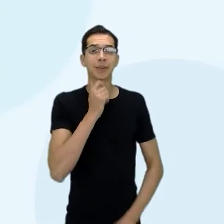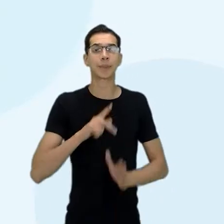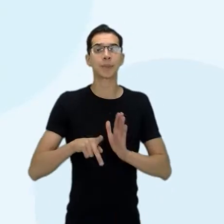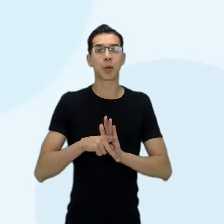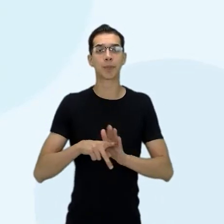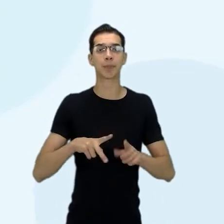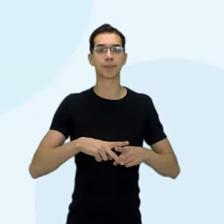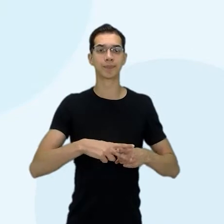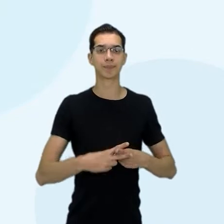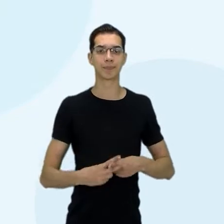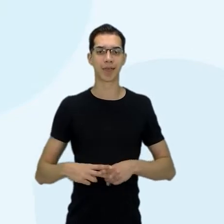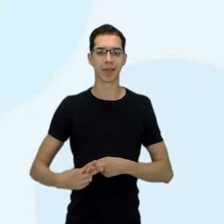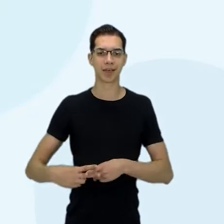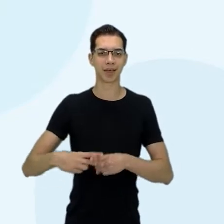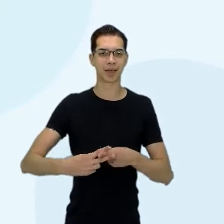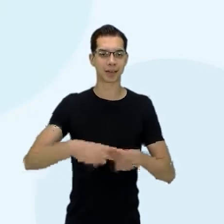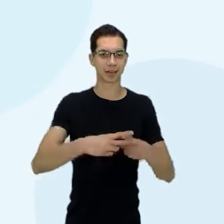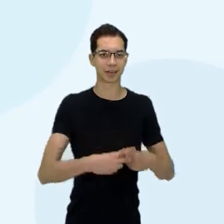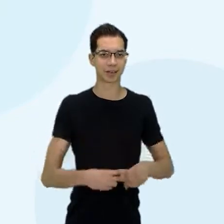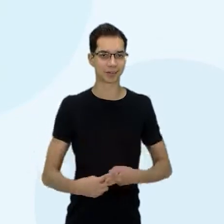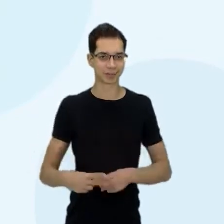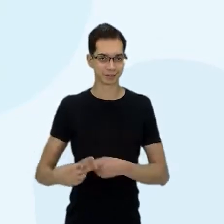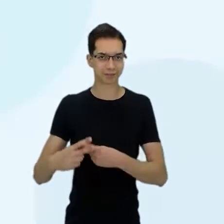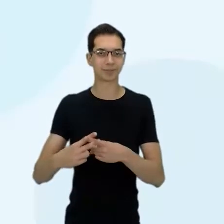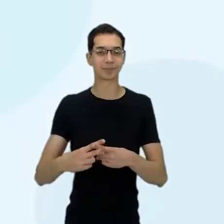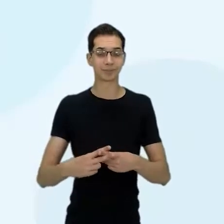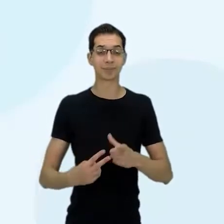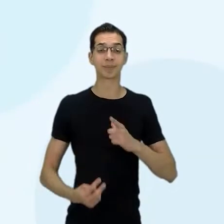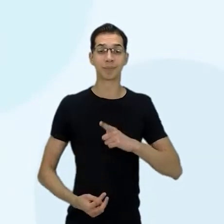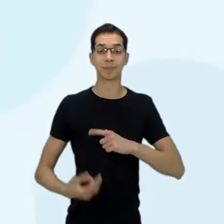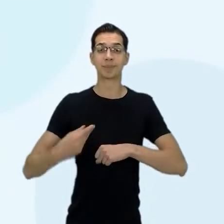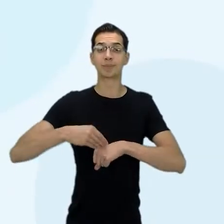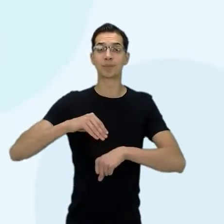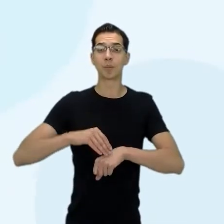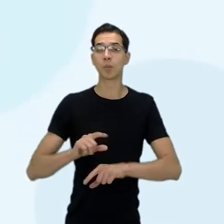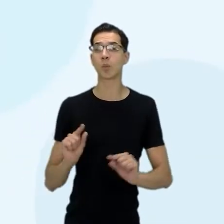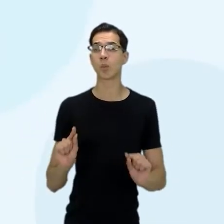sugere aí para a gente uma outra mecânica